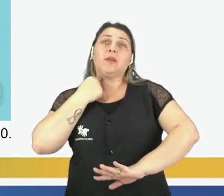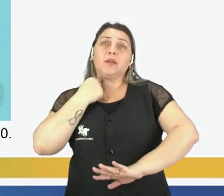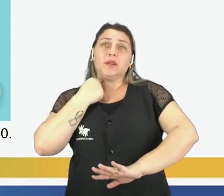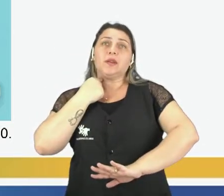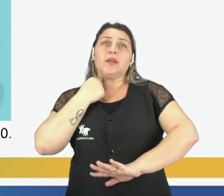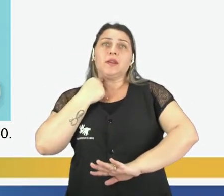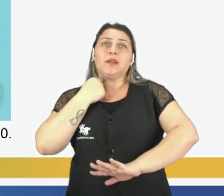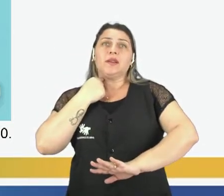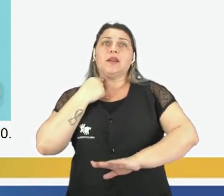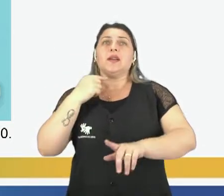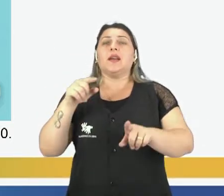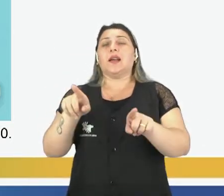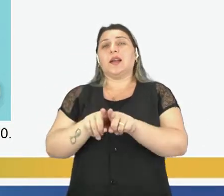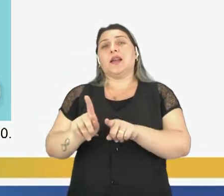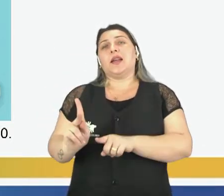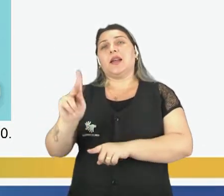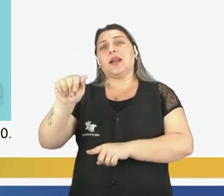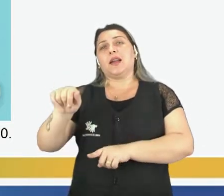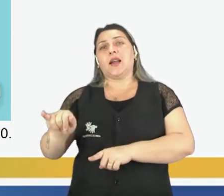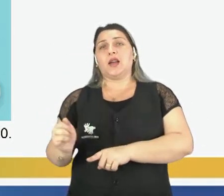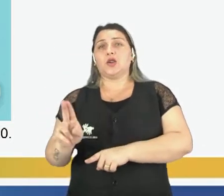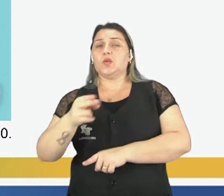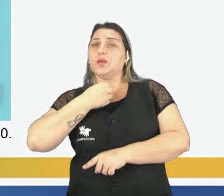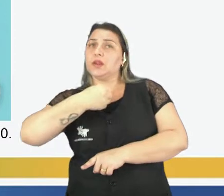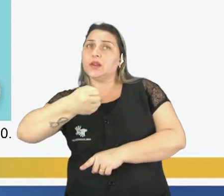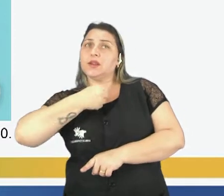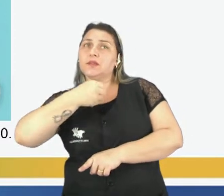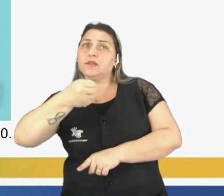Caju em entrevista a Galileu.